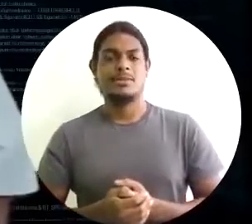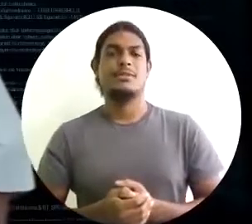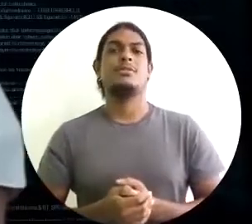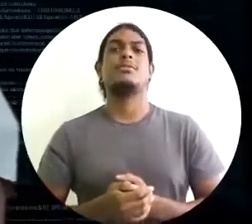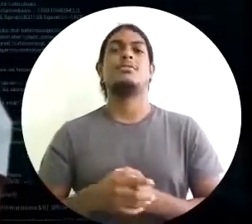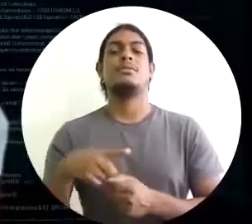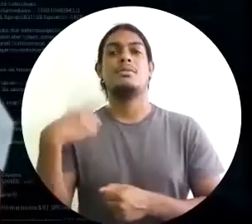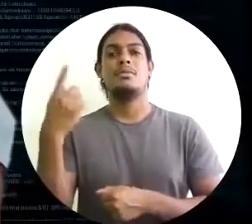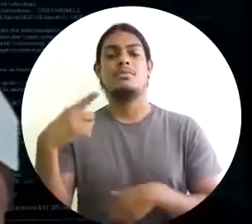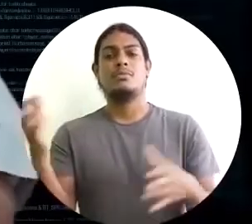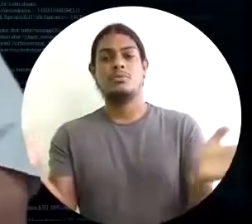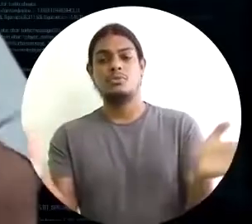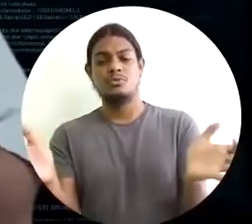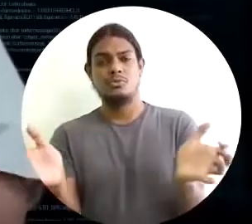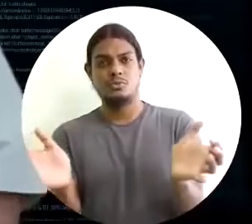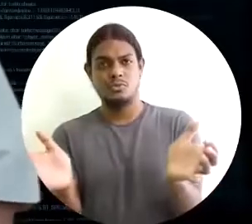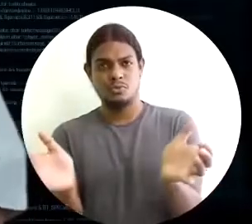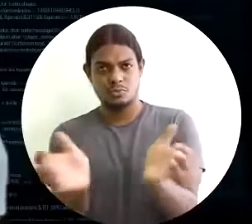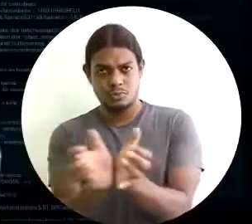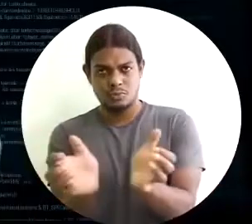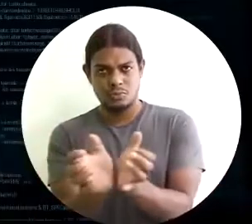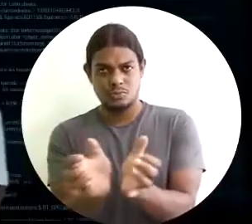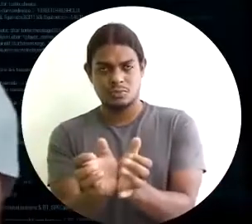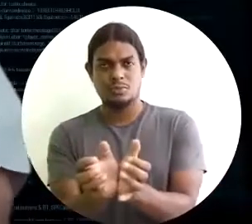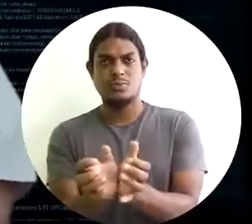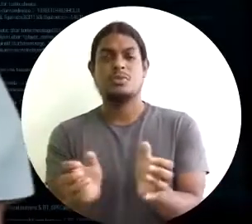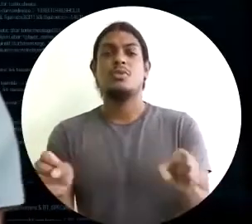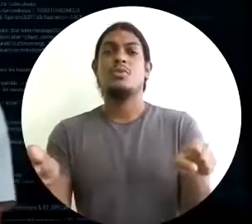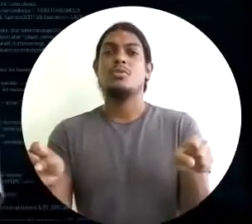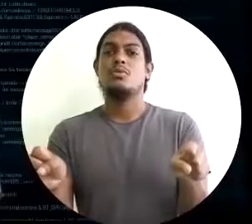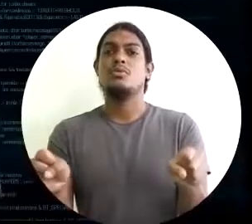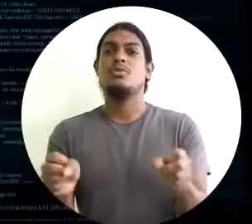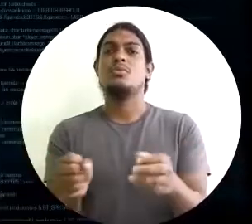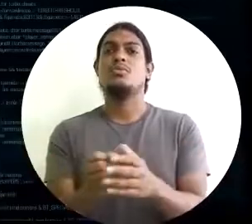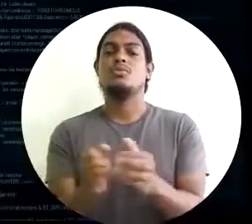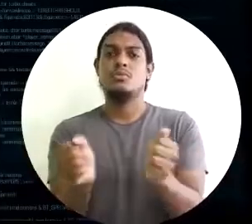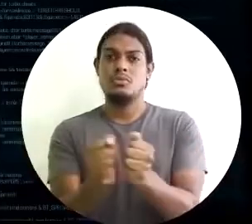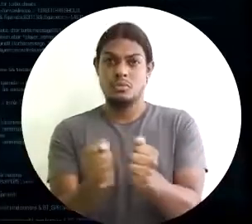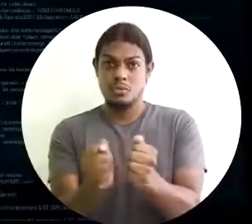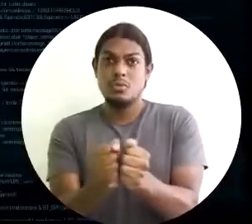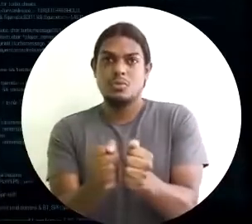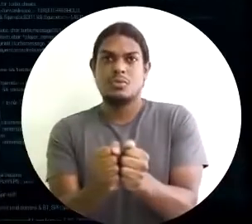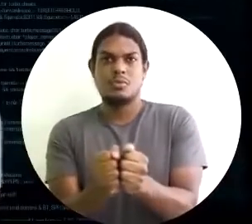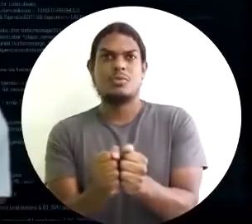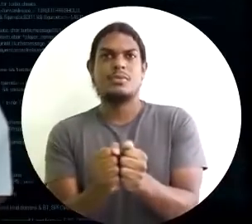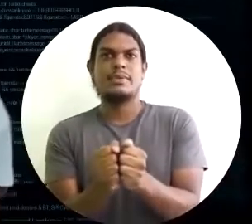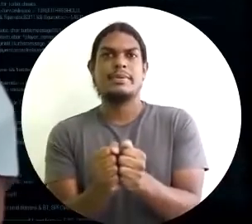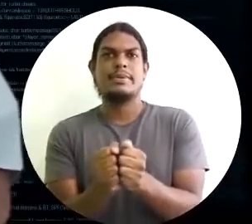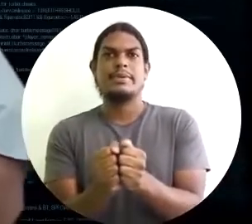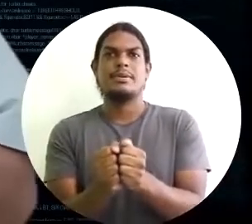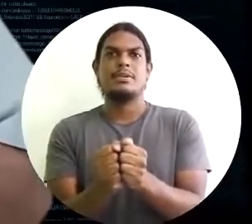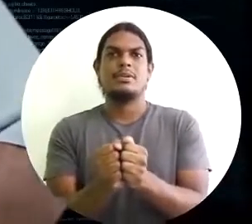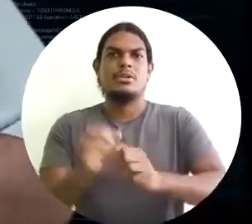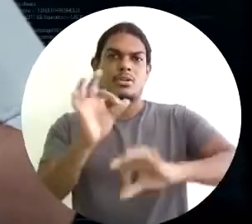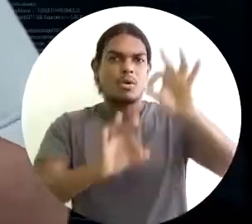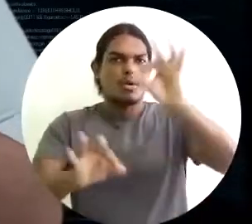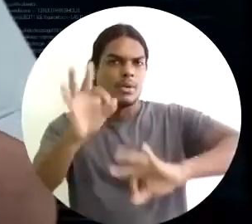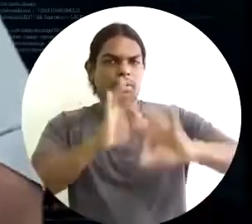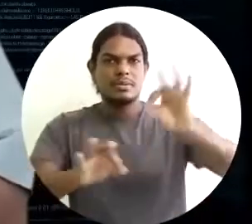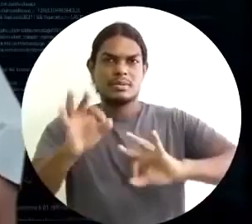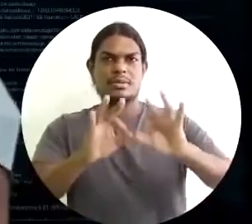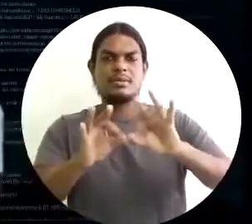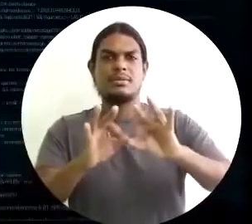um nome e que construíam a tecnologia da internet e decidiu padronizar. Então eles criaram